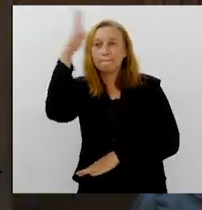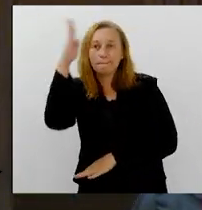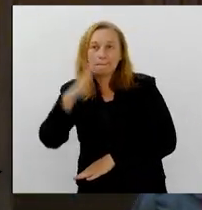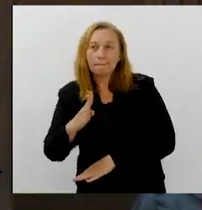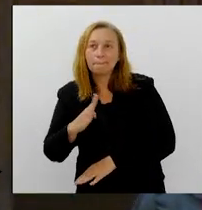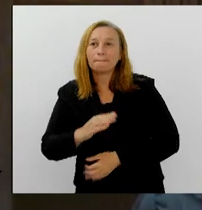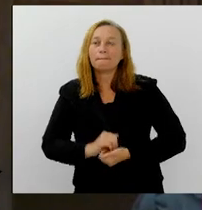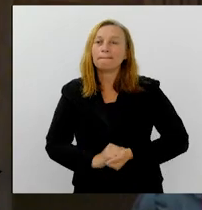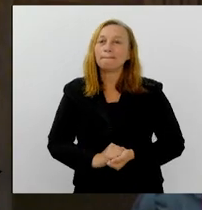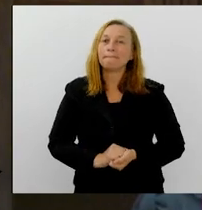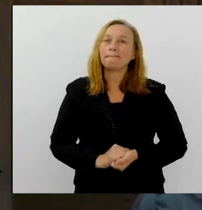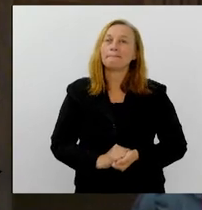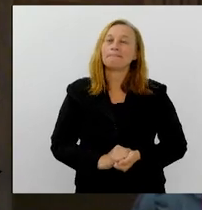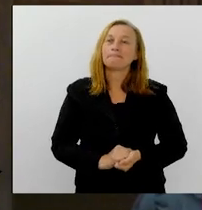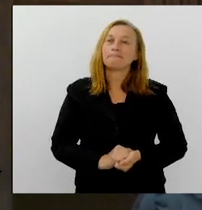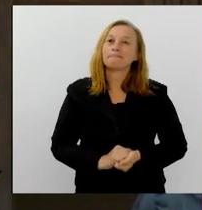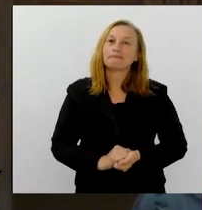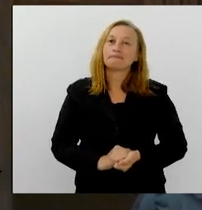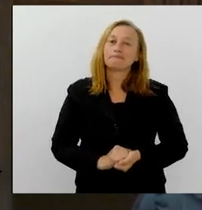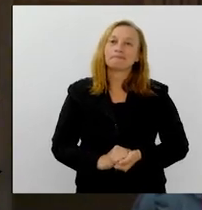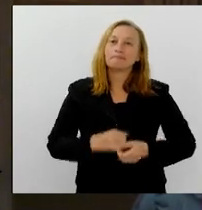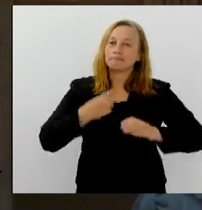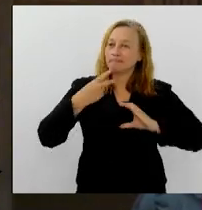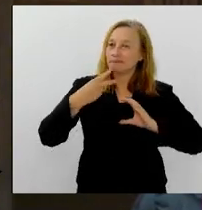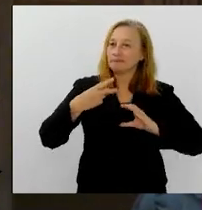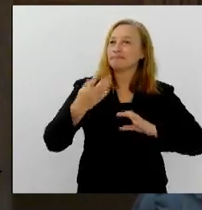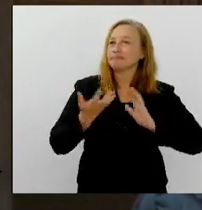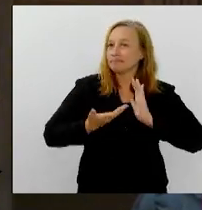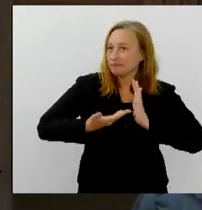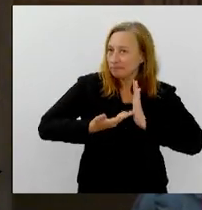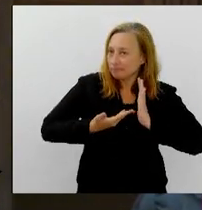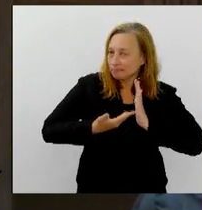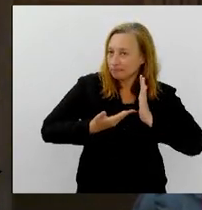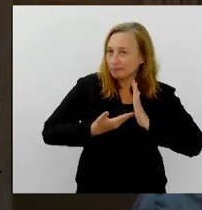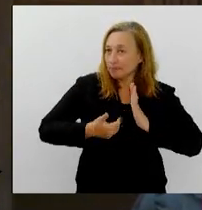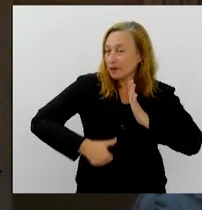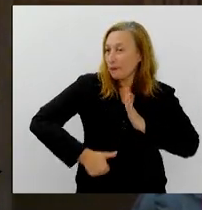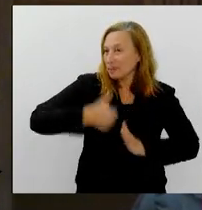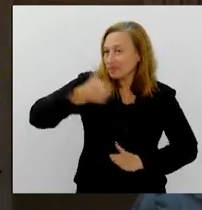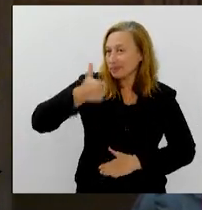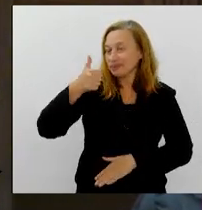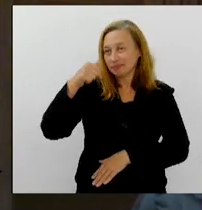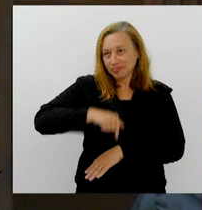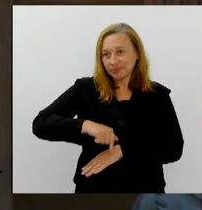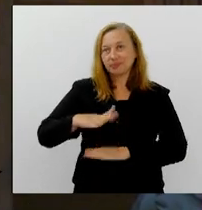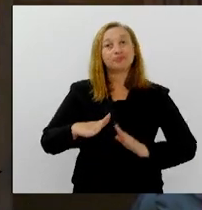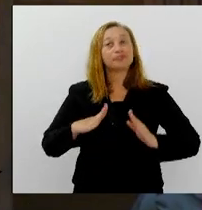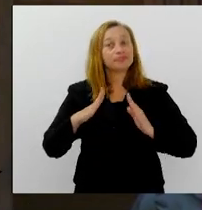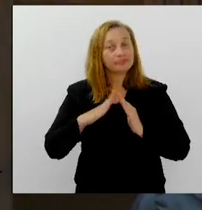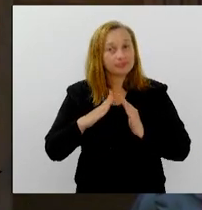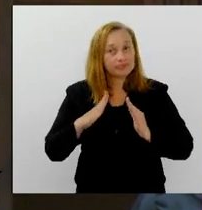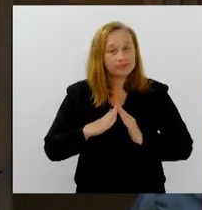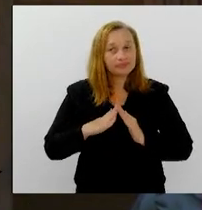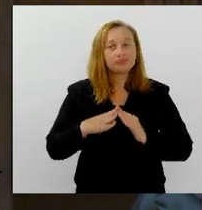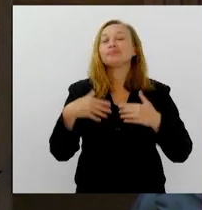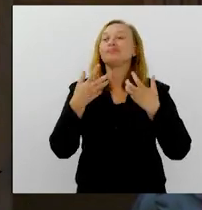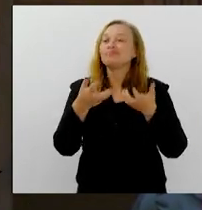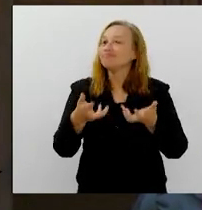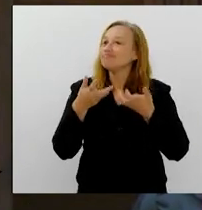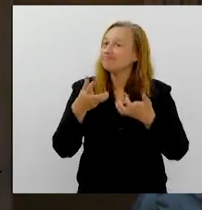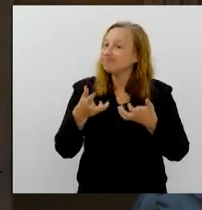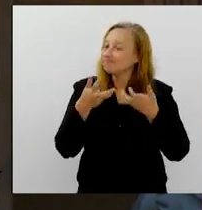a Câmara Federal Brasileira. É a minha primeira vez aqui nessa casa e queria,